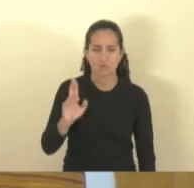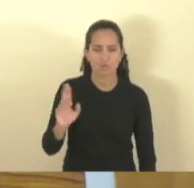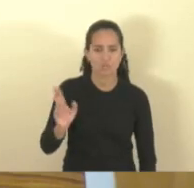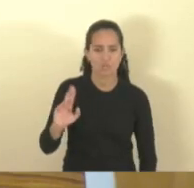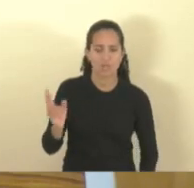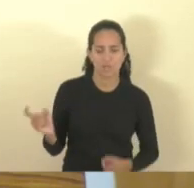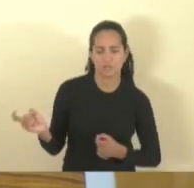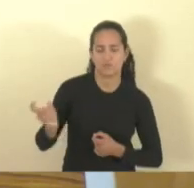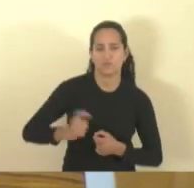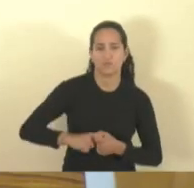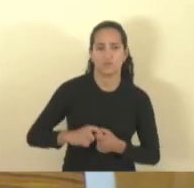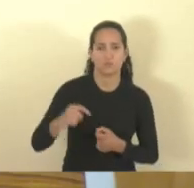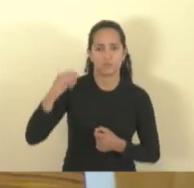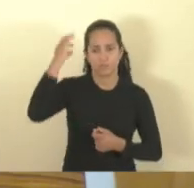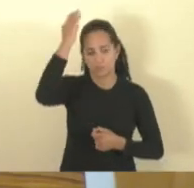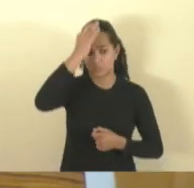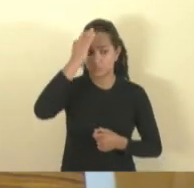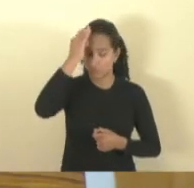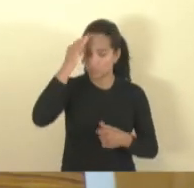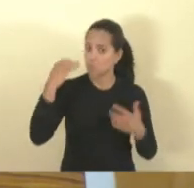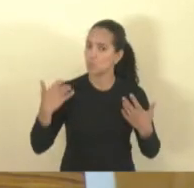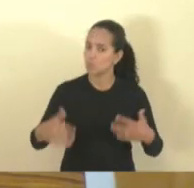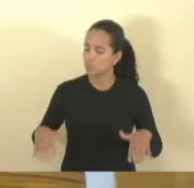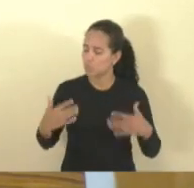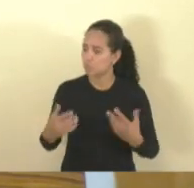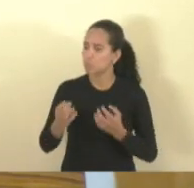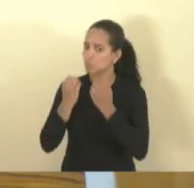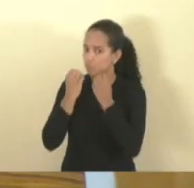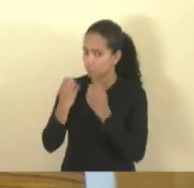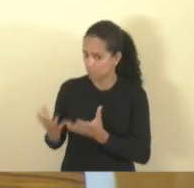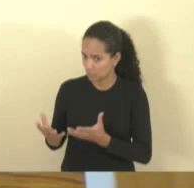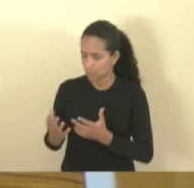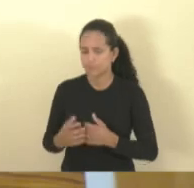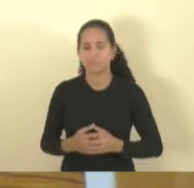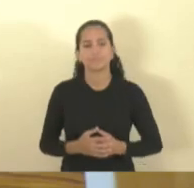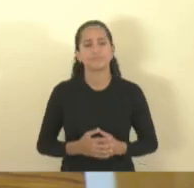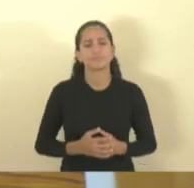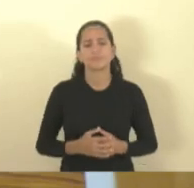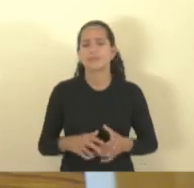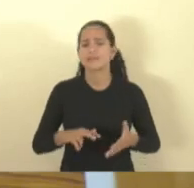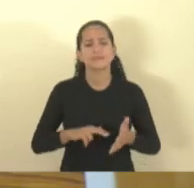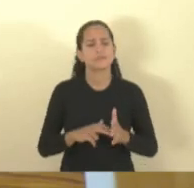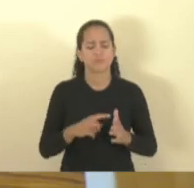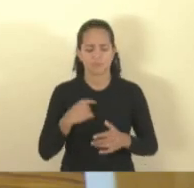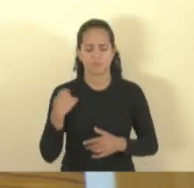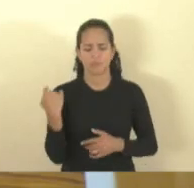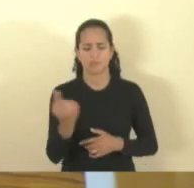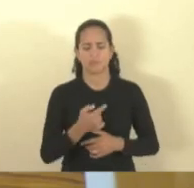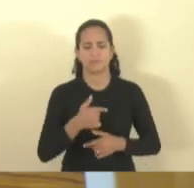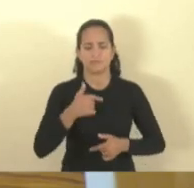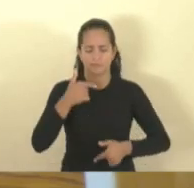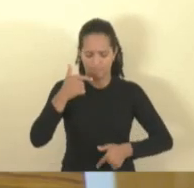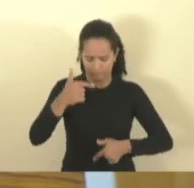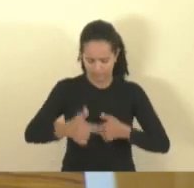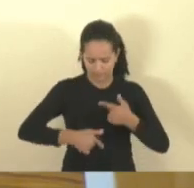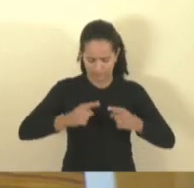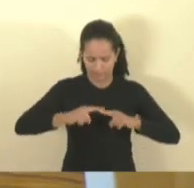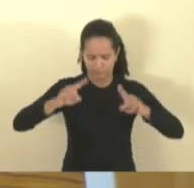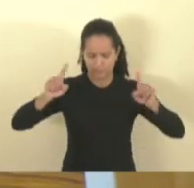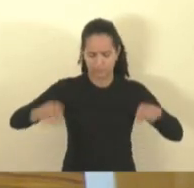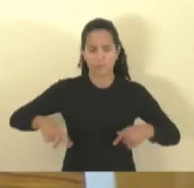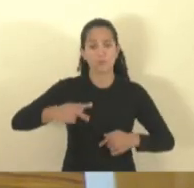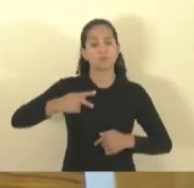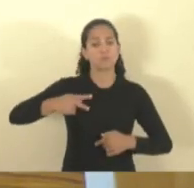gente fez. O que eu quero dizer com isso? Eu quero dizer que nós somos servidores públicos, nós temos que amar esse